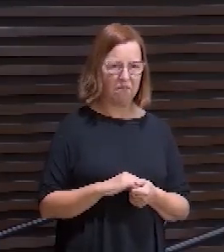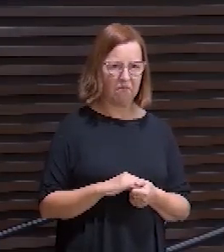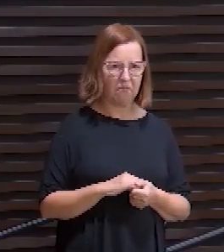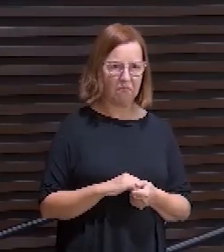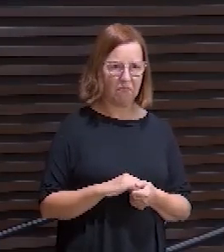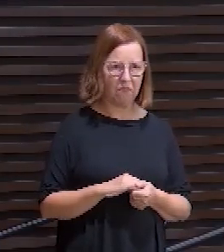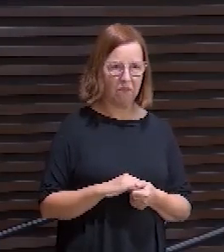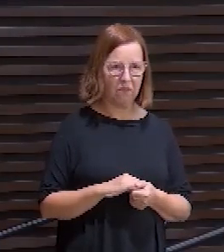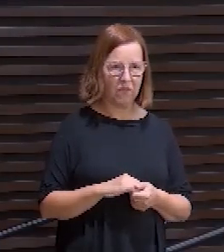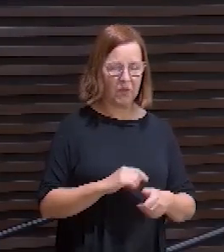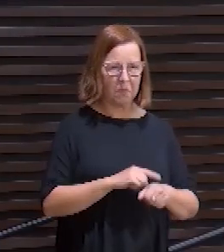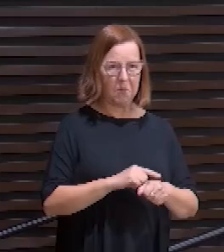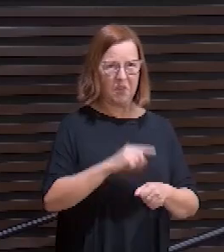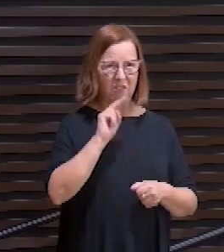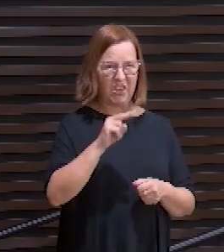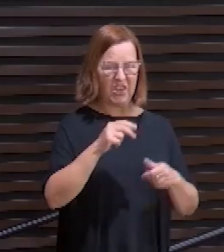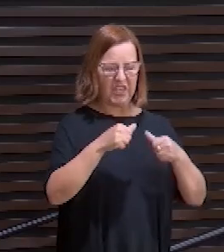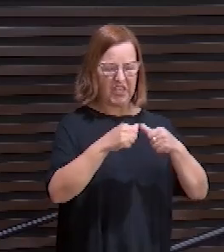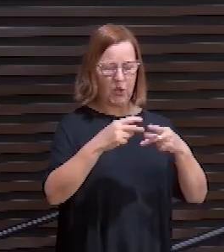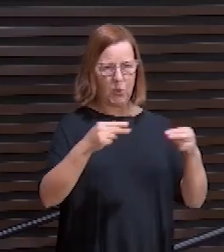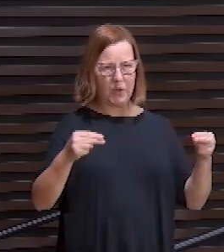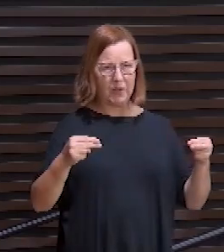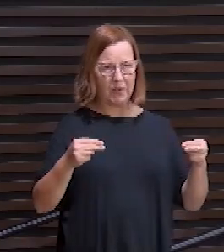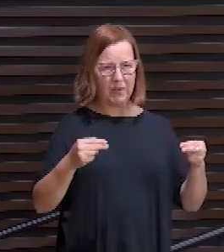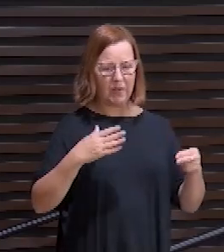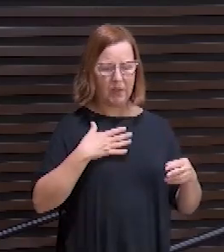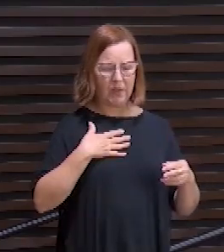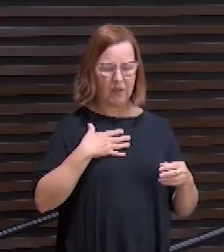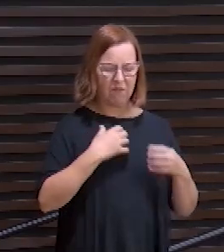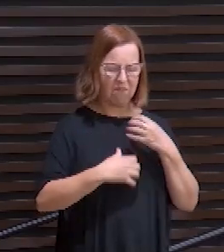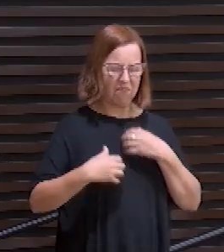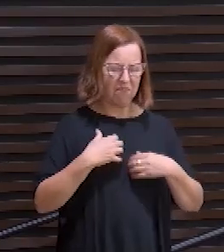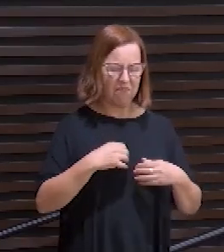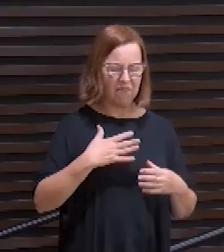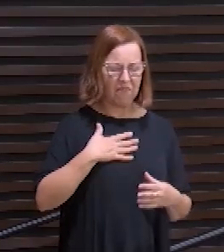Quando eu vejo essas coisas, eu aflijo a minha alma.